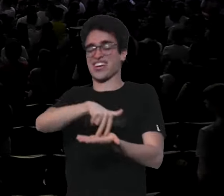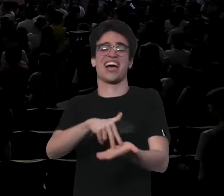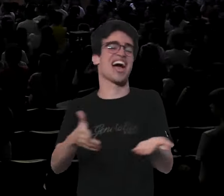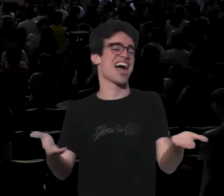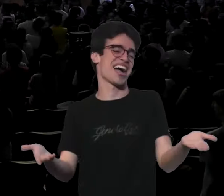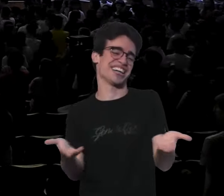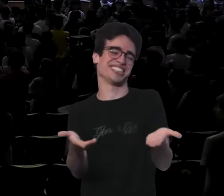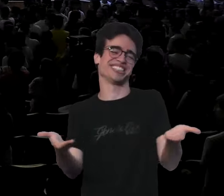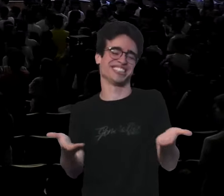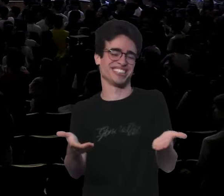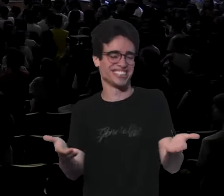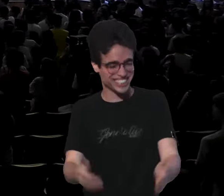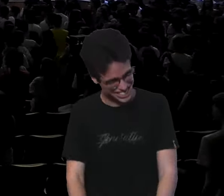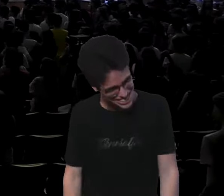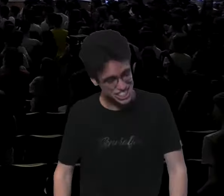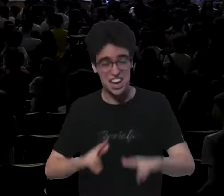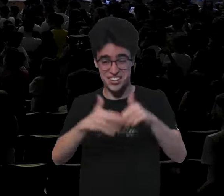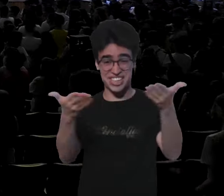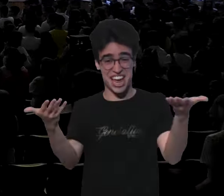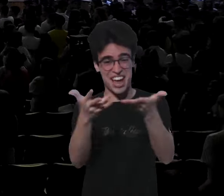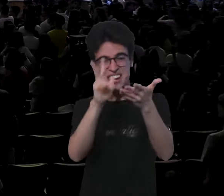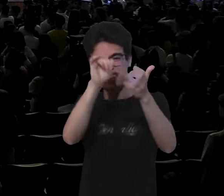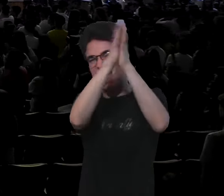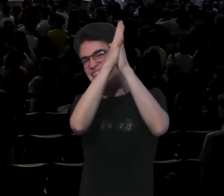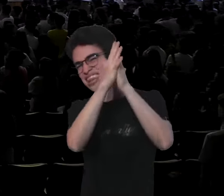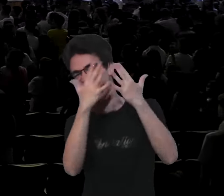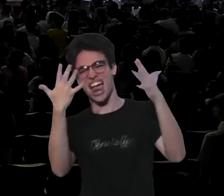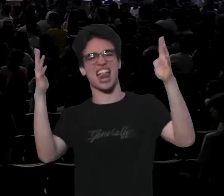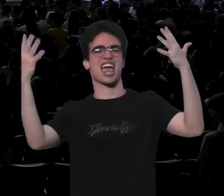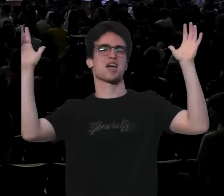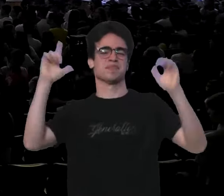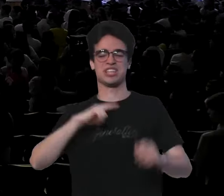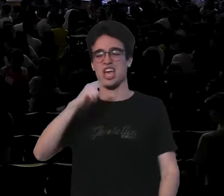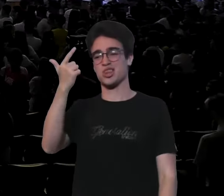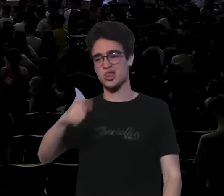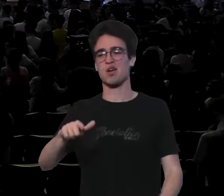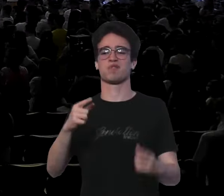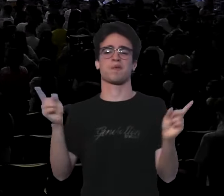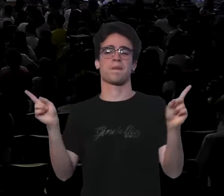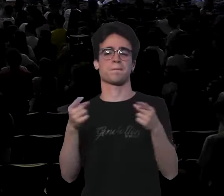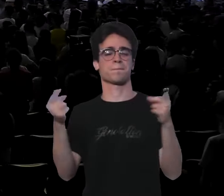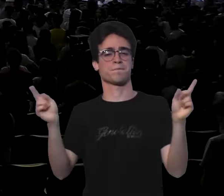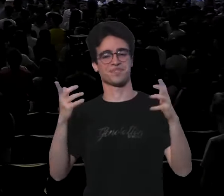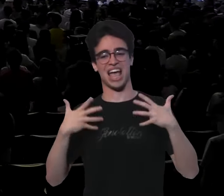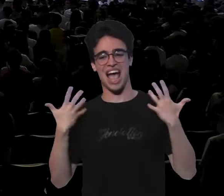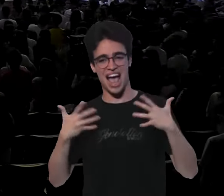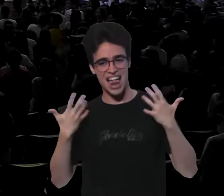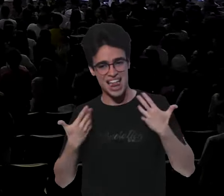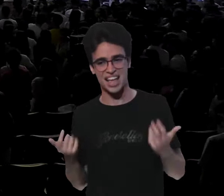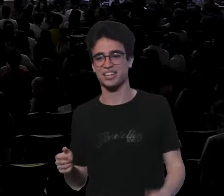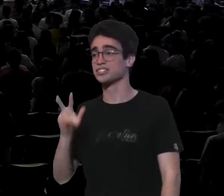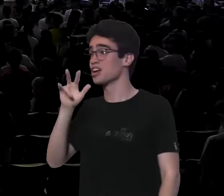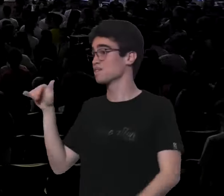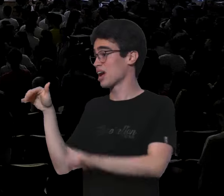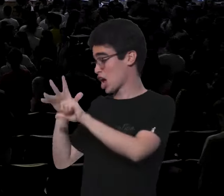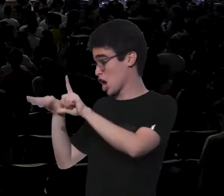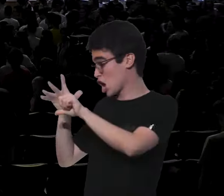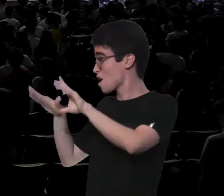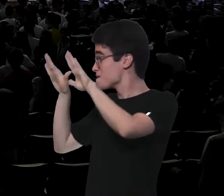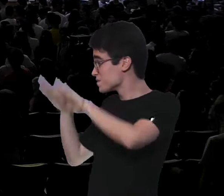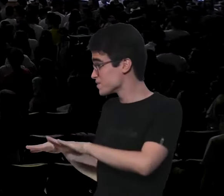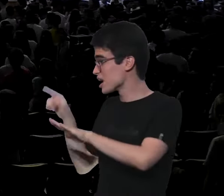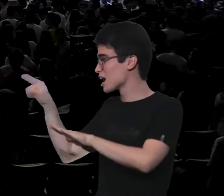Jesus. Por isso nós vamos celebrar a sua vida com mais uma música alegre. Esse QR Code vai ficar aqui até o fim do culto.